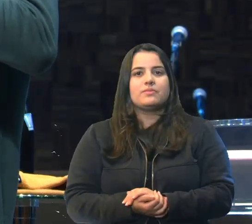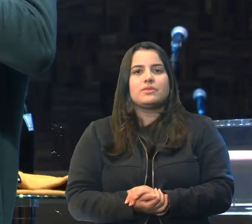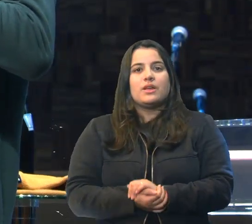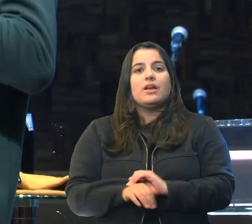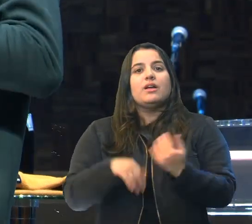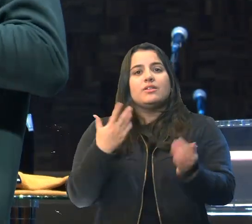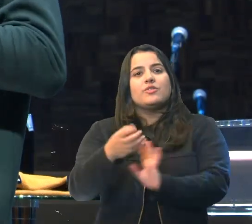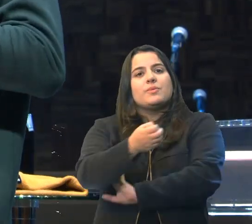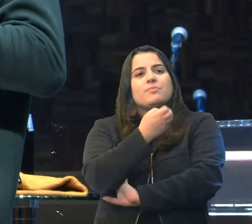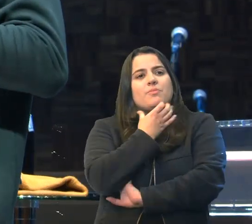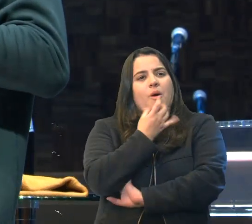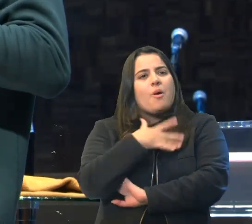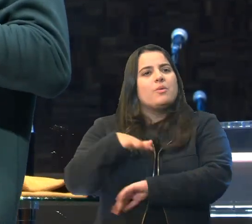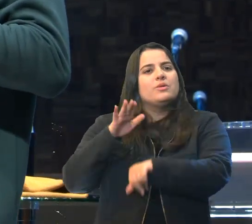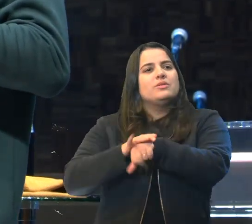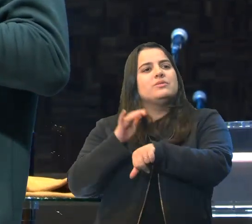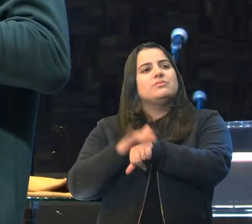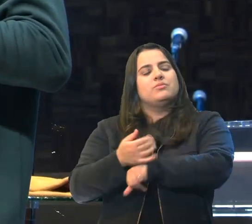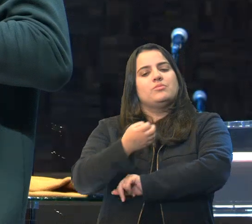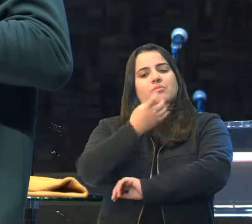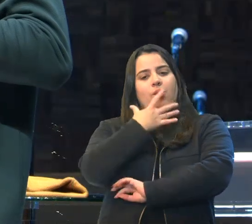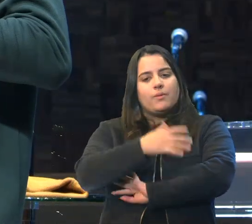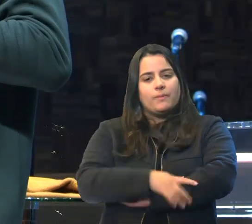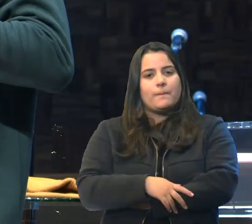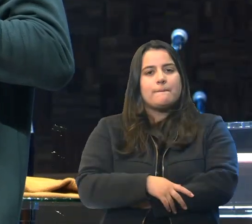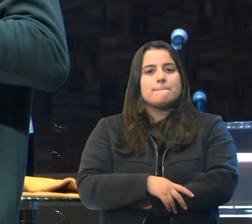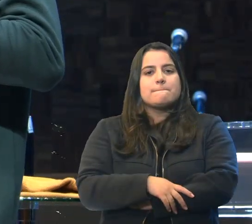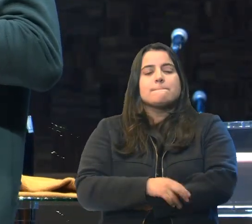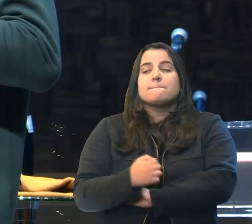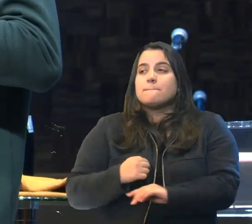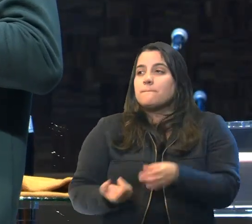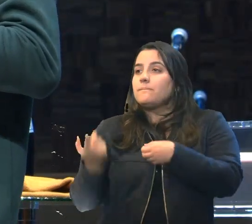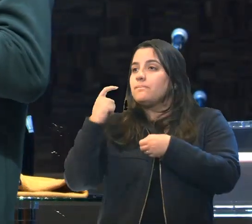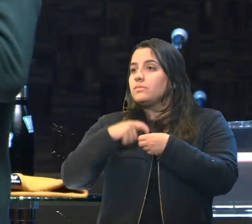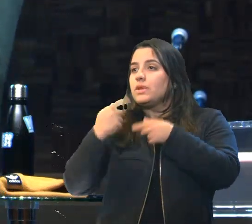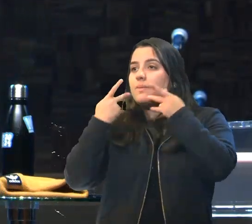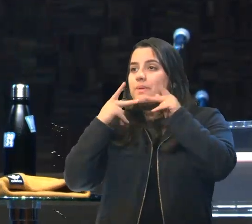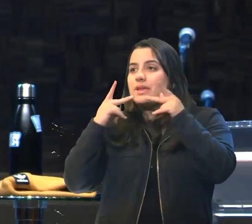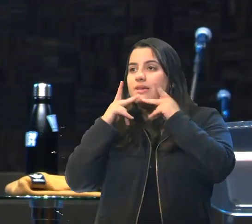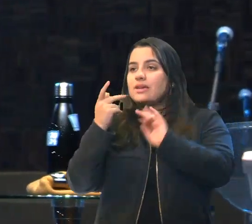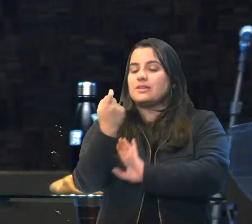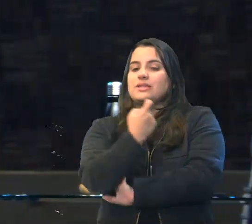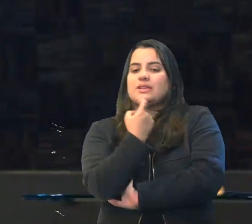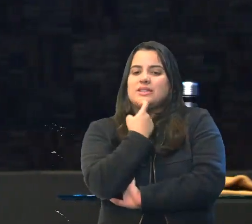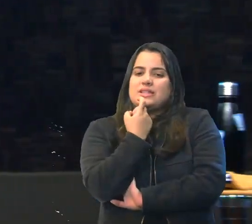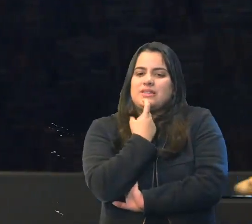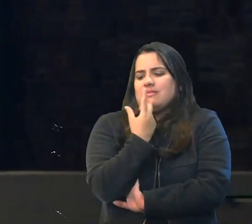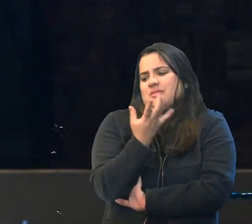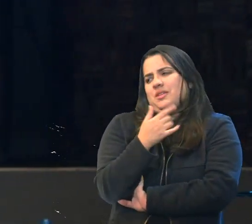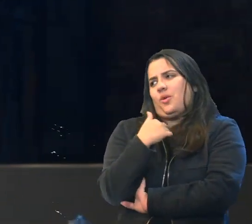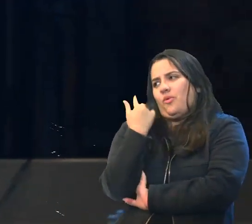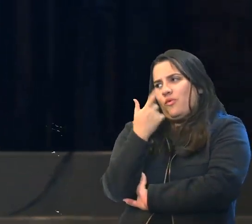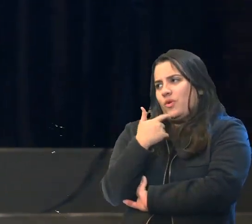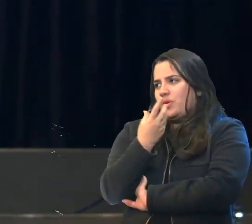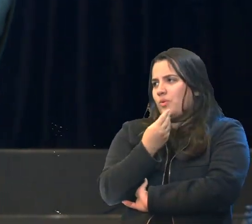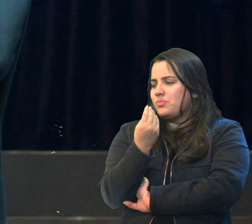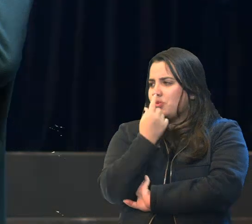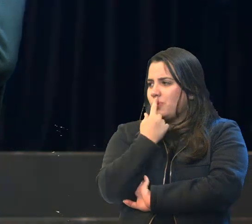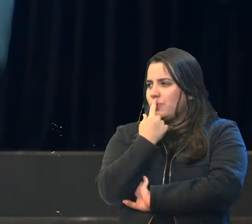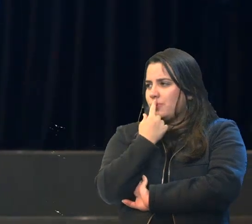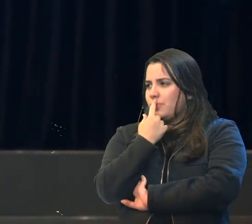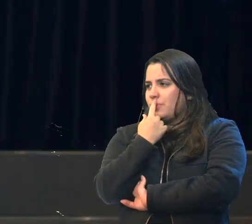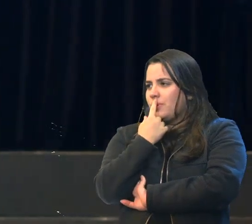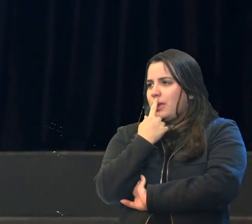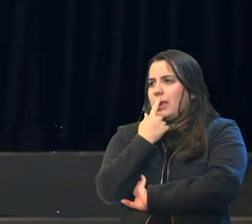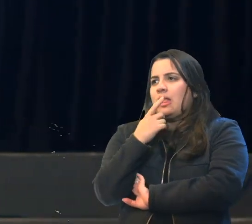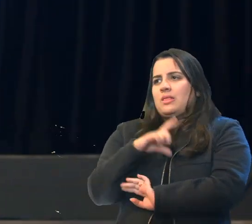Foi tão bom. E aí eu voltei, preguei aqui no culto, eu fiquei, cara, será que eu fui maluco demais? Teve uma vigília